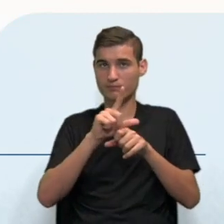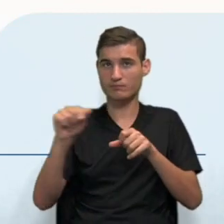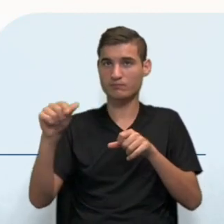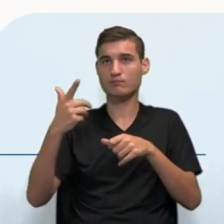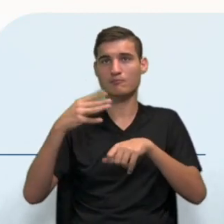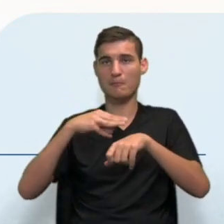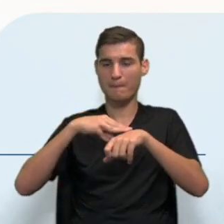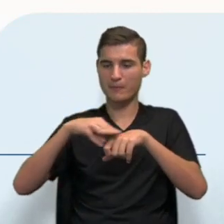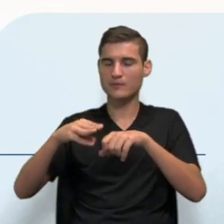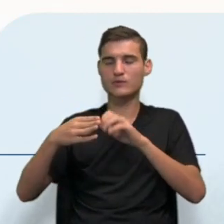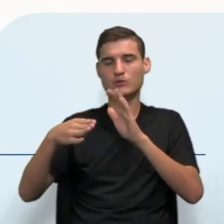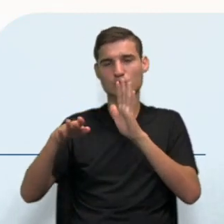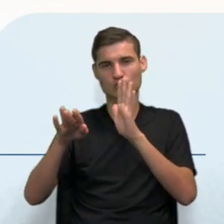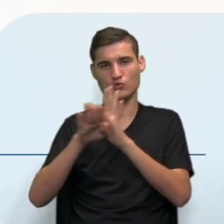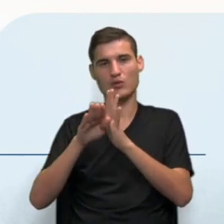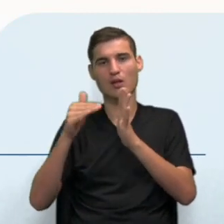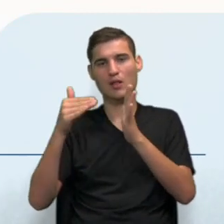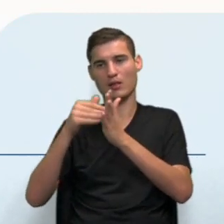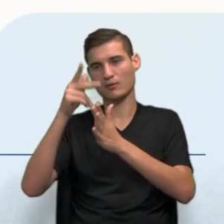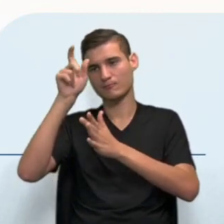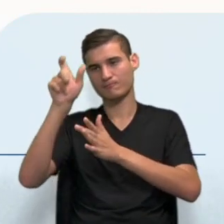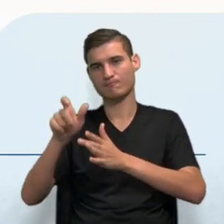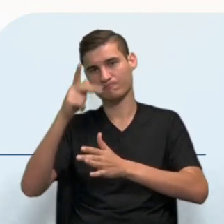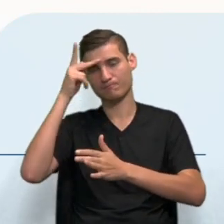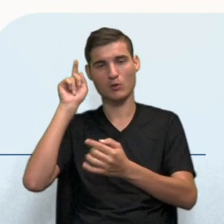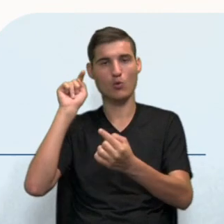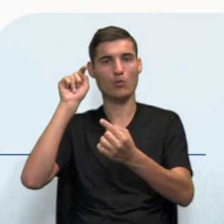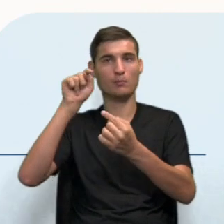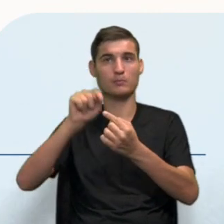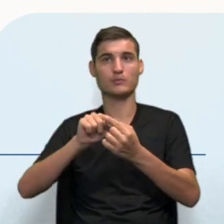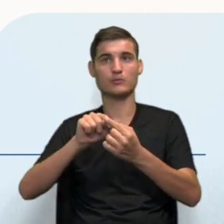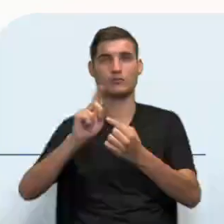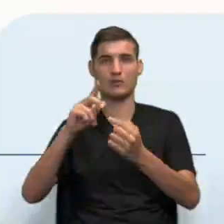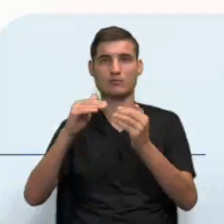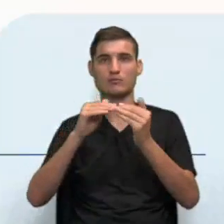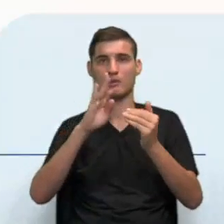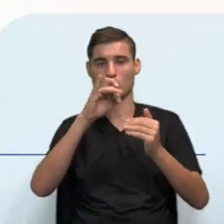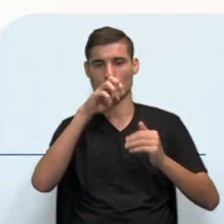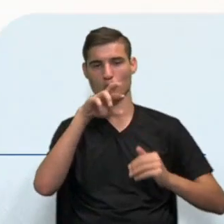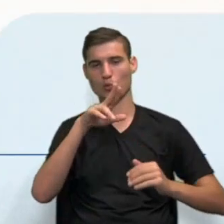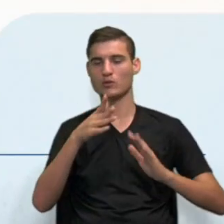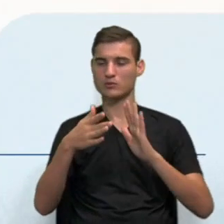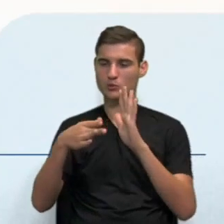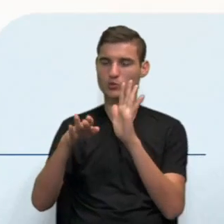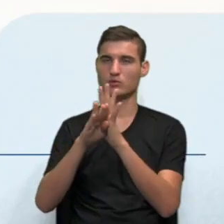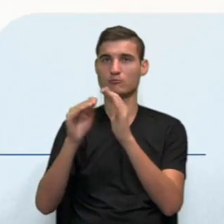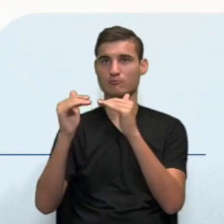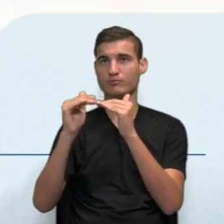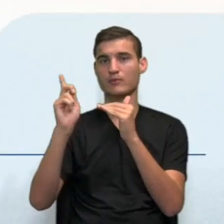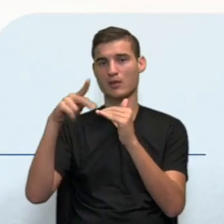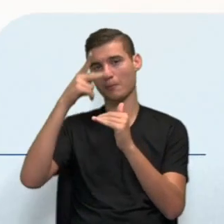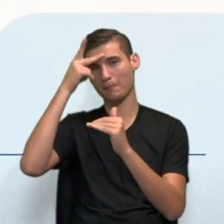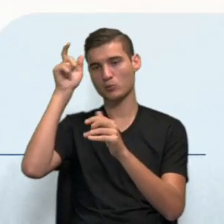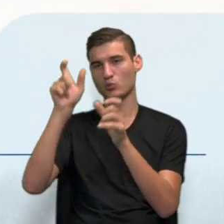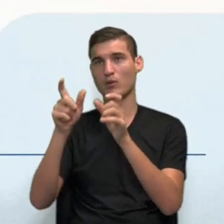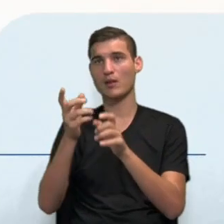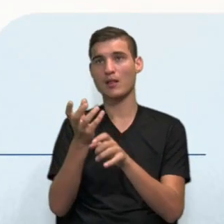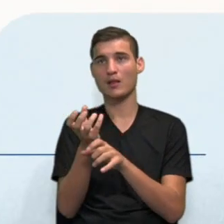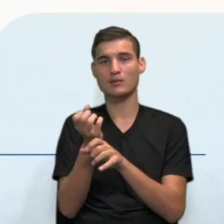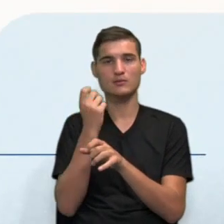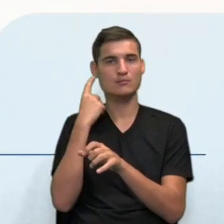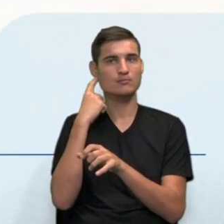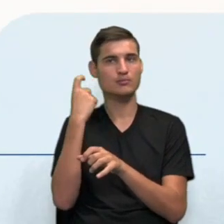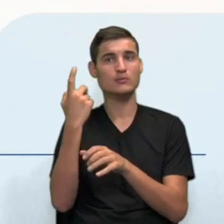consegue finalmente chegar ao destinatário. Saiu do transdutor, chegou ao destinatário. Então, o que aconteceu com